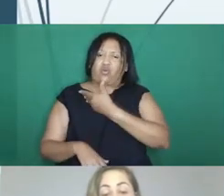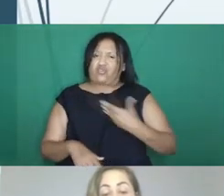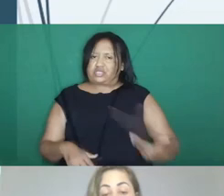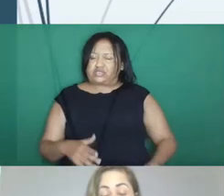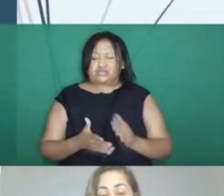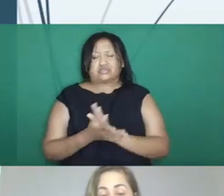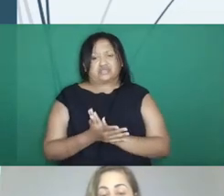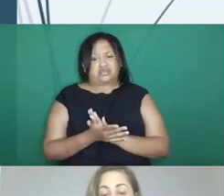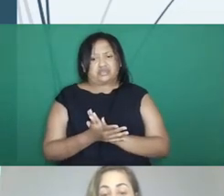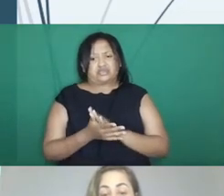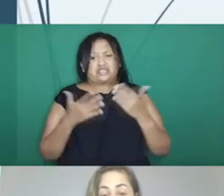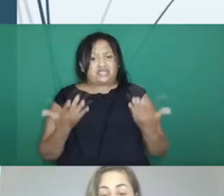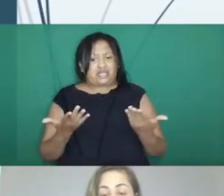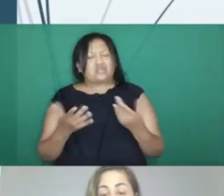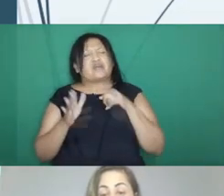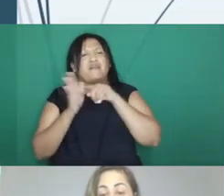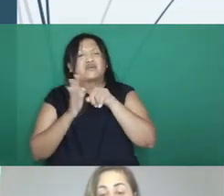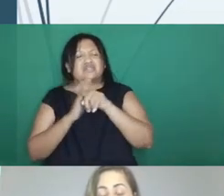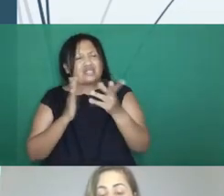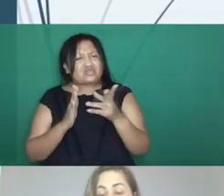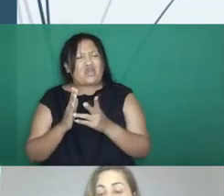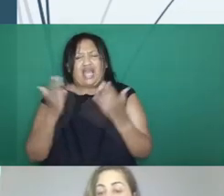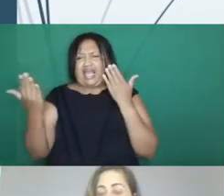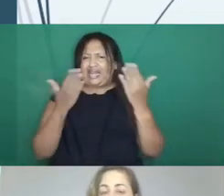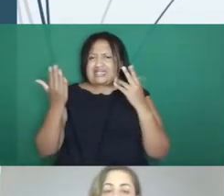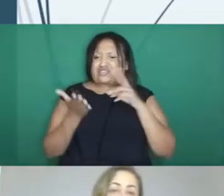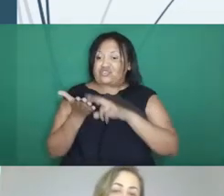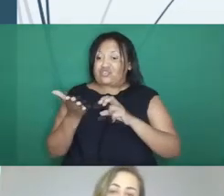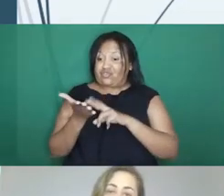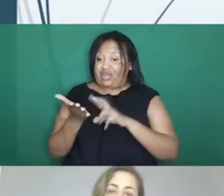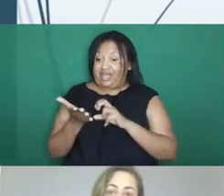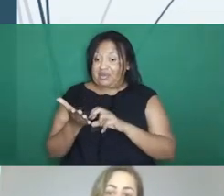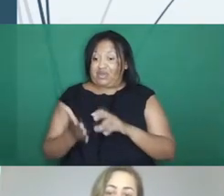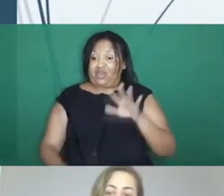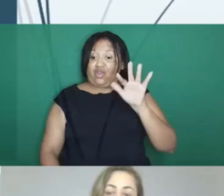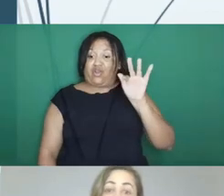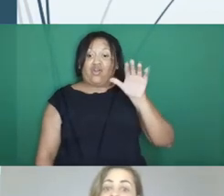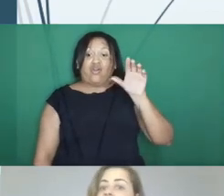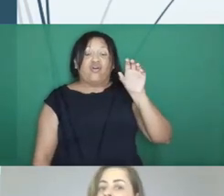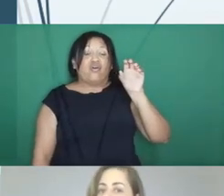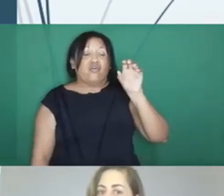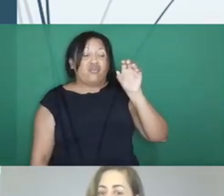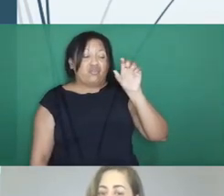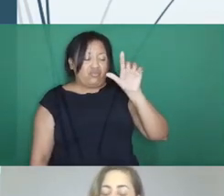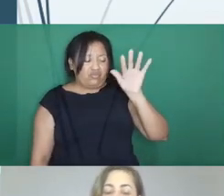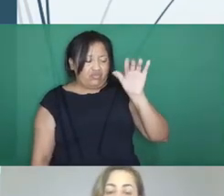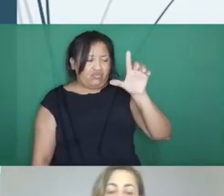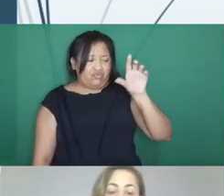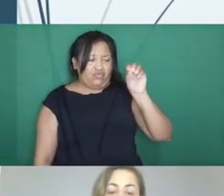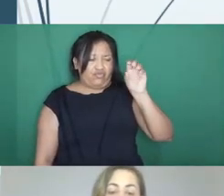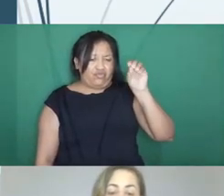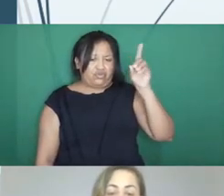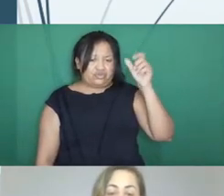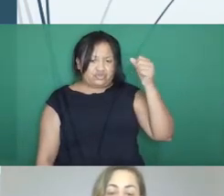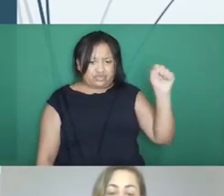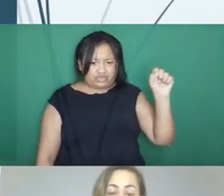relação dos vocábulos Desastres então a gente já matou a questão o que que elas expressam a gente